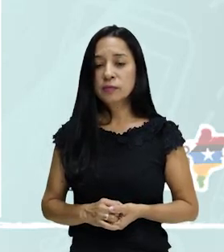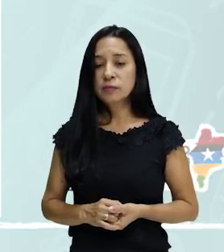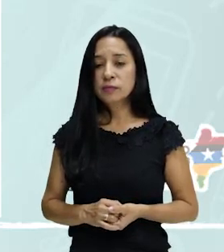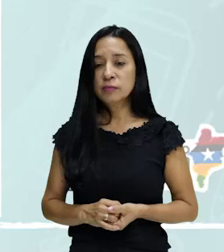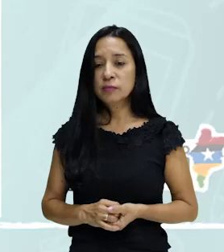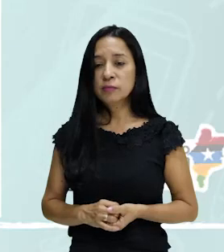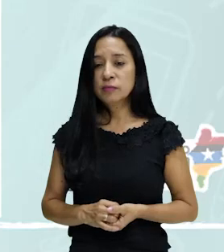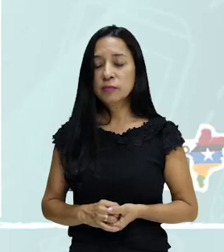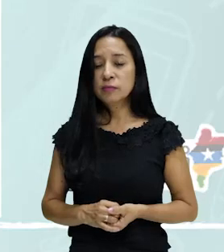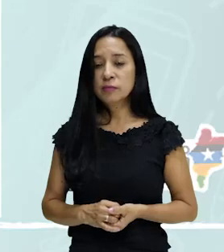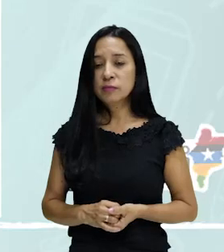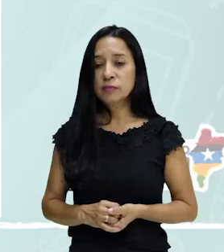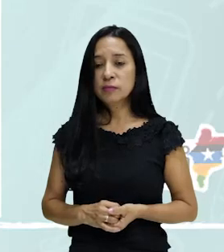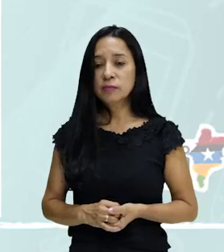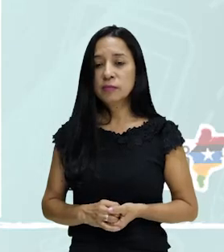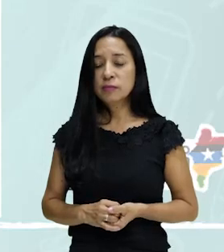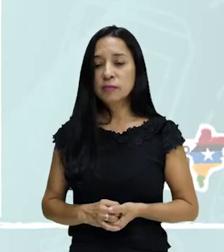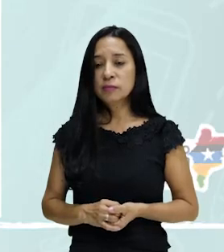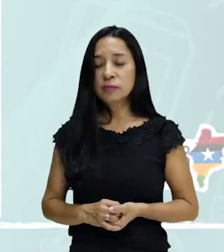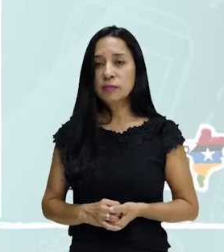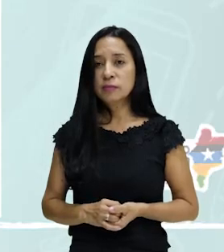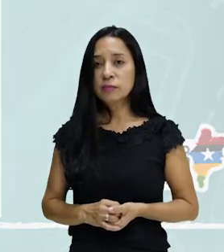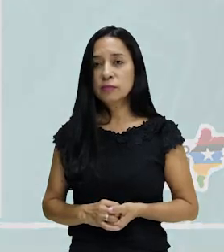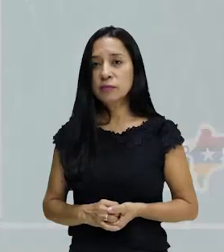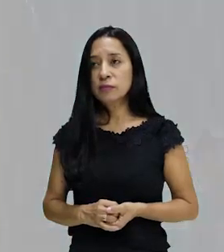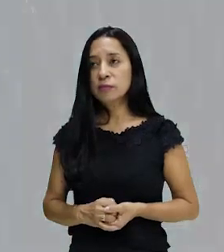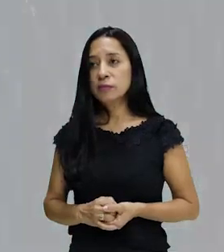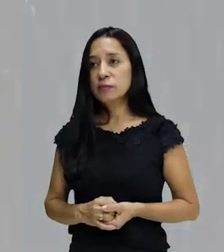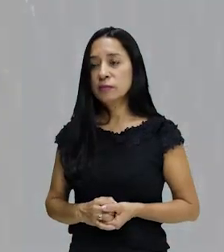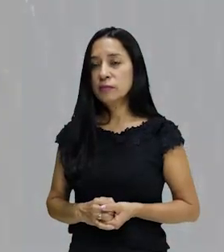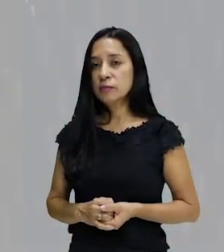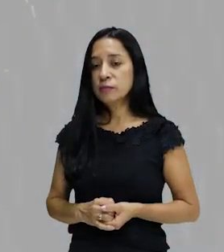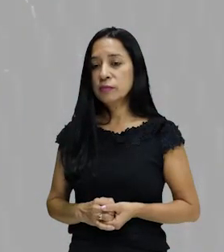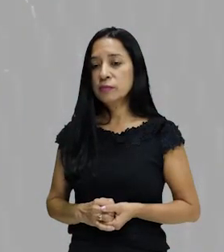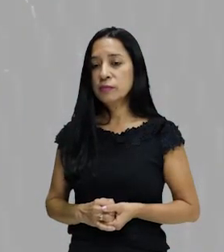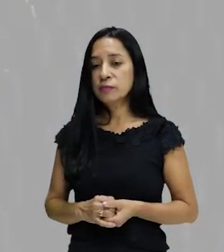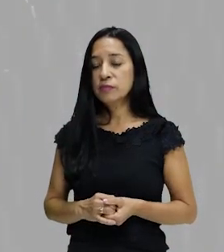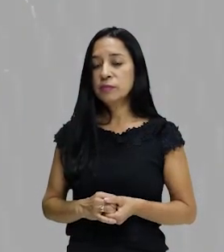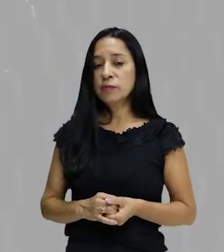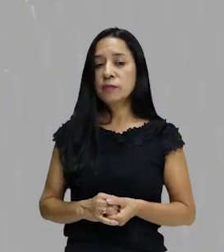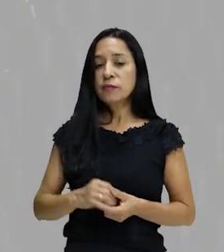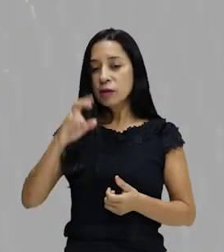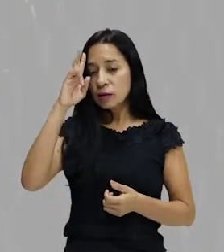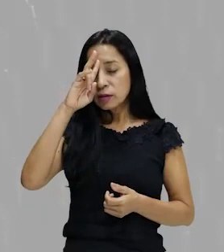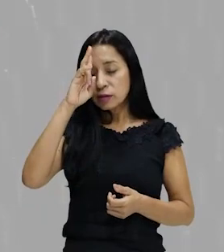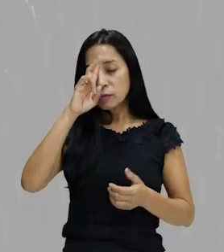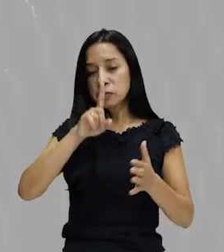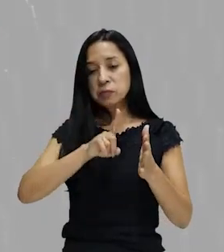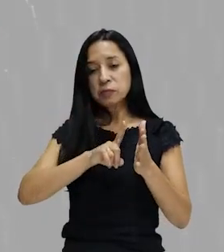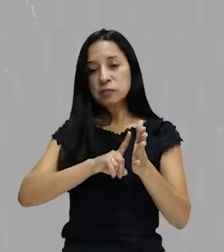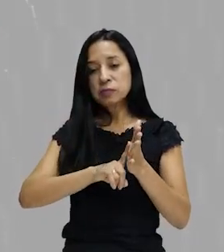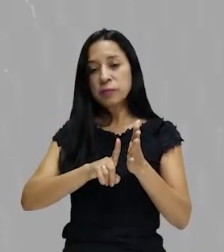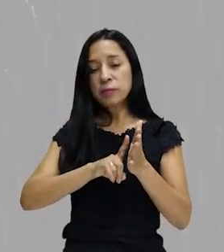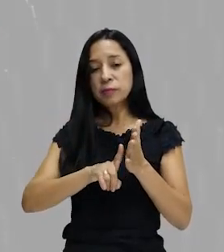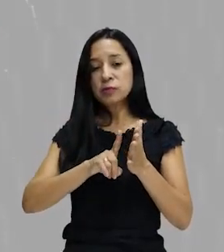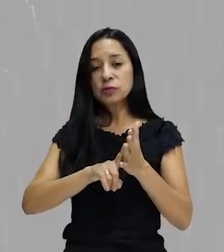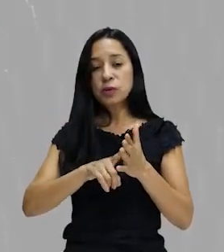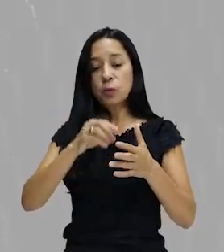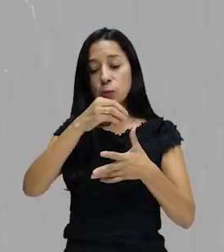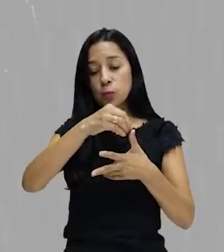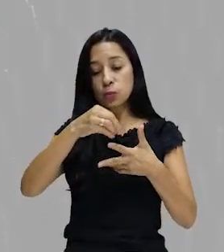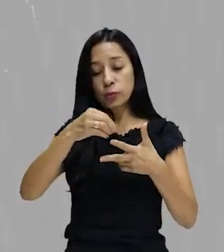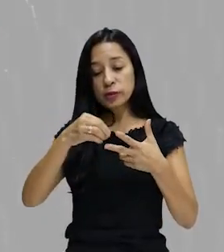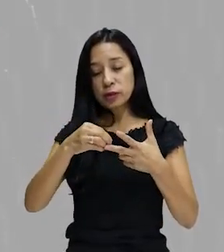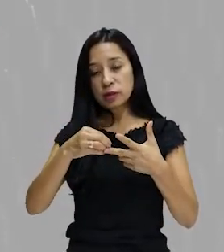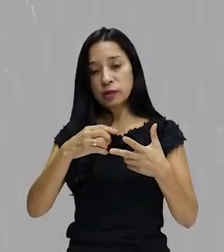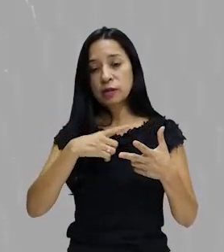a combustível, hidrogênio e oxigênio. Lembrando que essa questão aqui, a questão 3, foi questão do Enem, viu? Também. Então nós temos